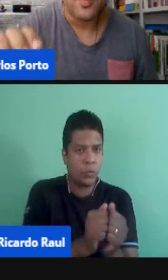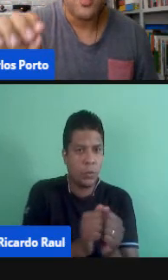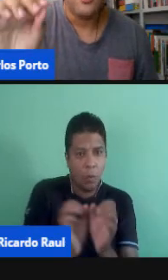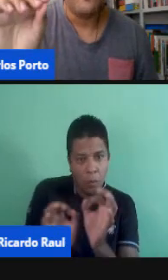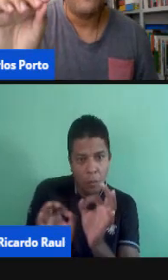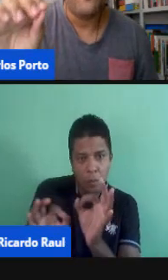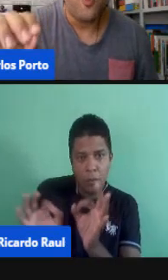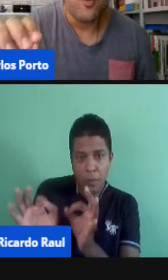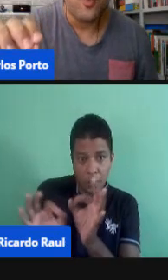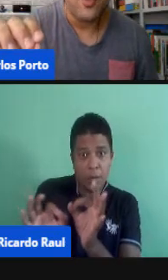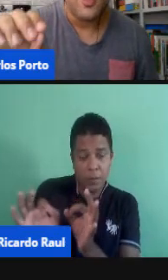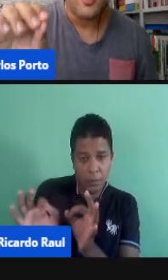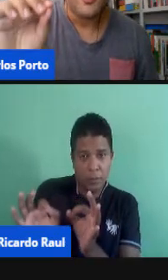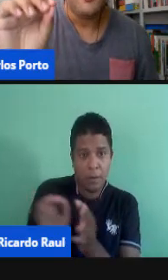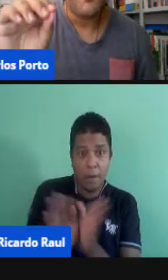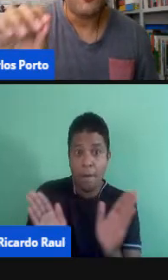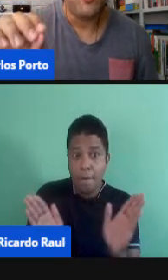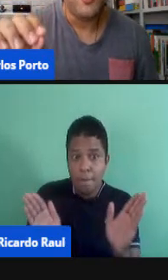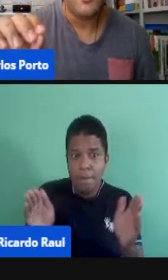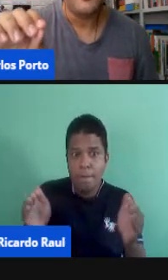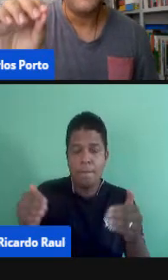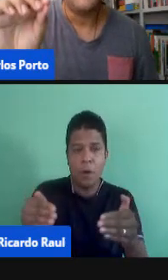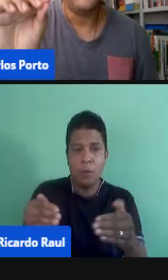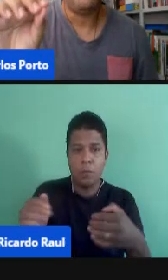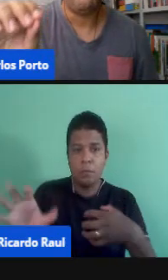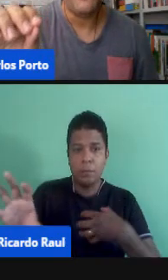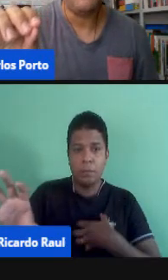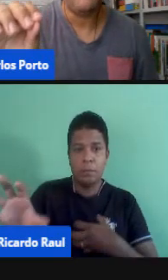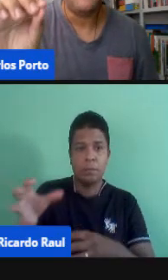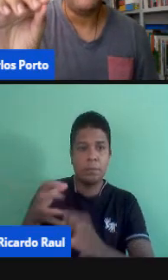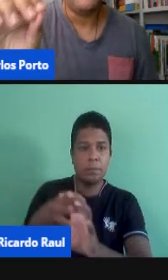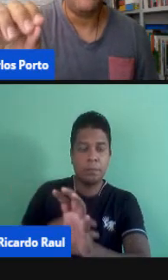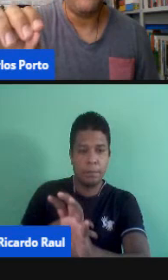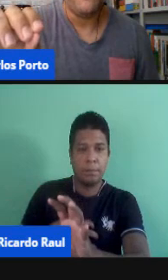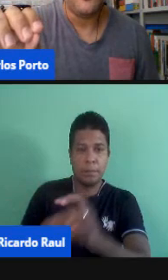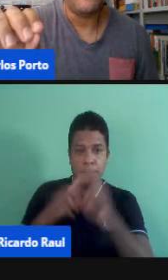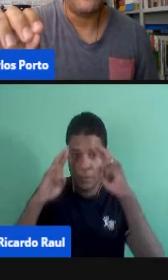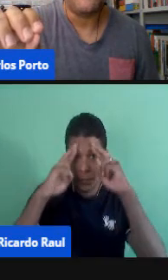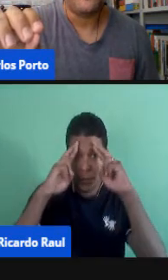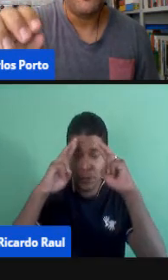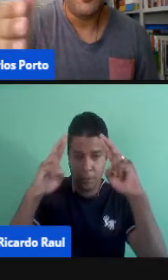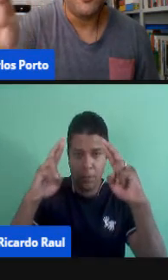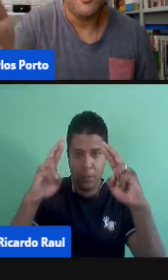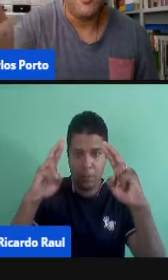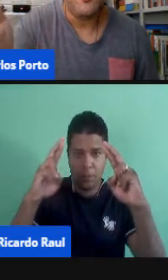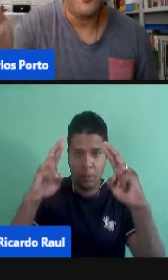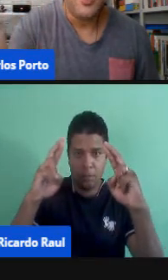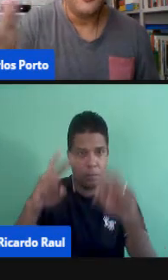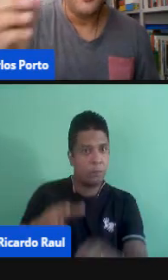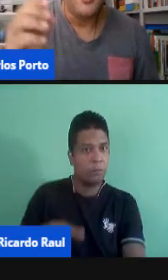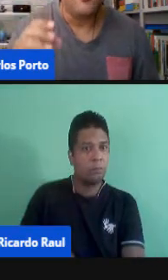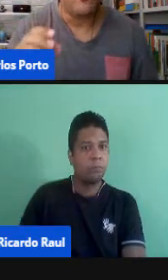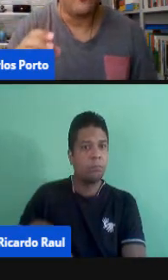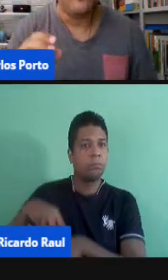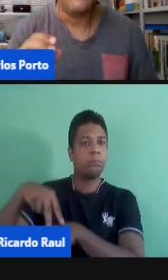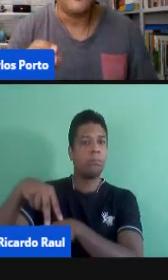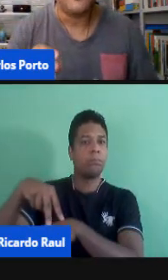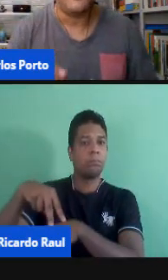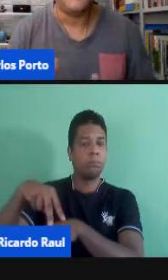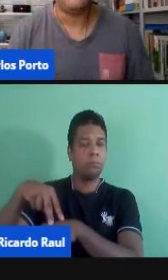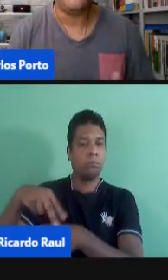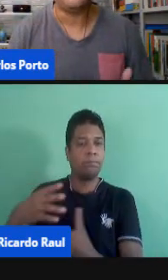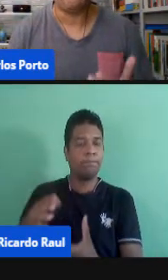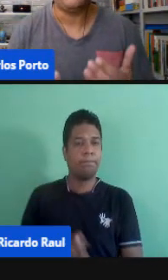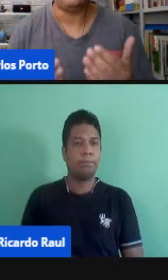Organização, foco, empatia, respeito e confiança. Perceberam? Isso, de